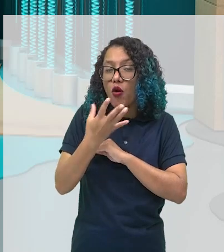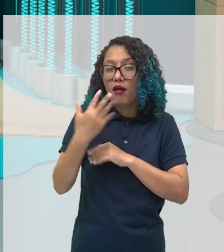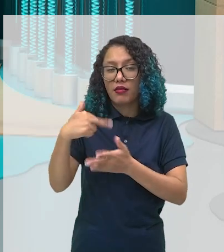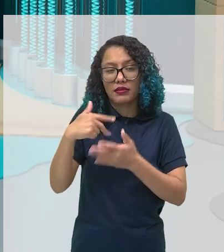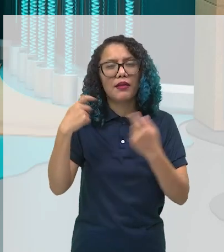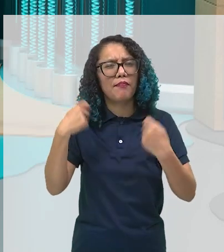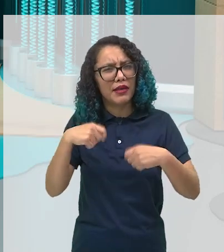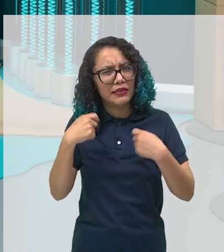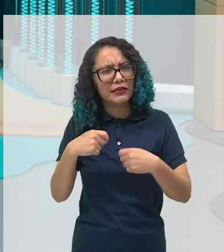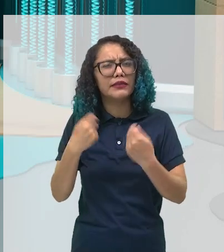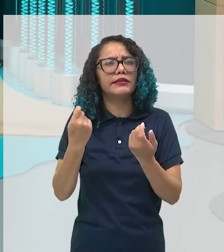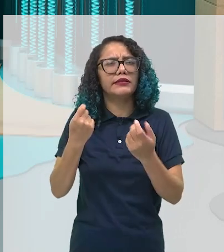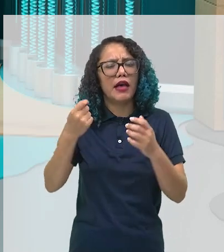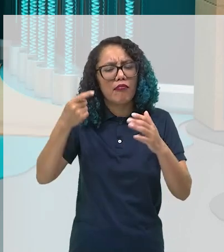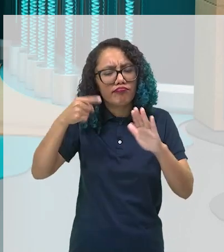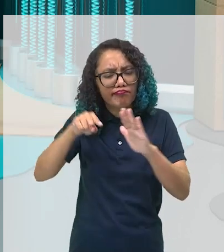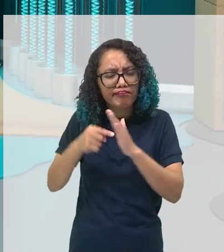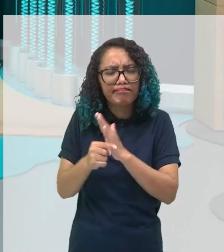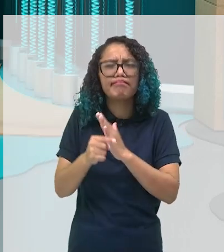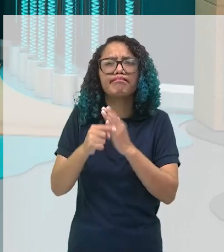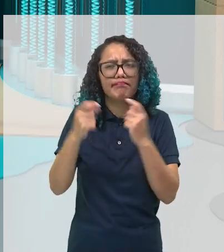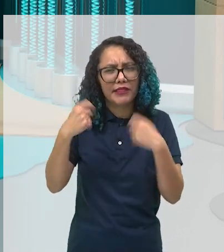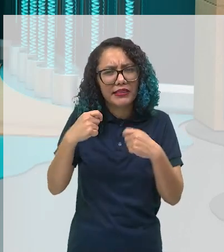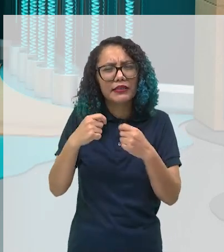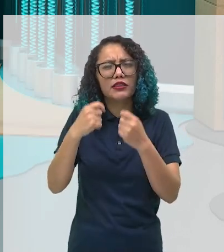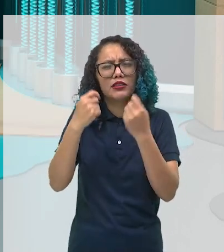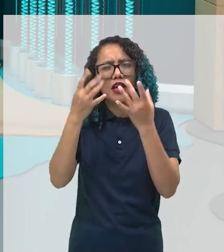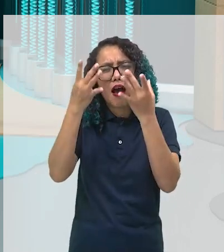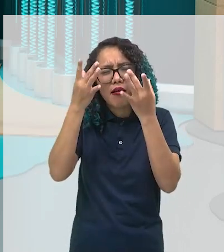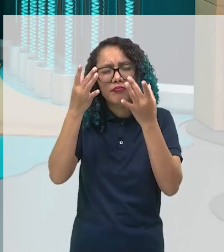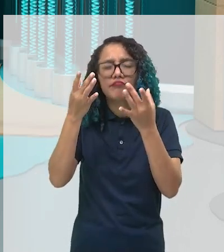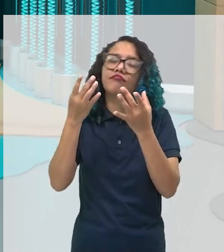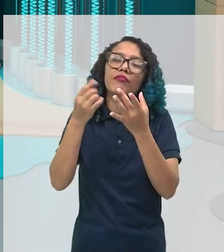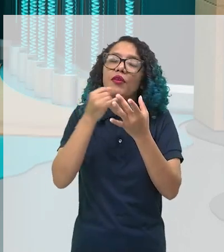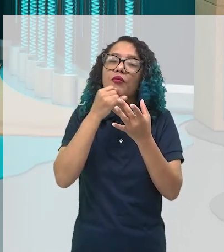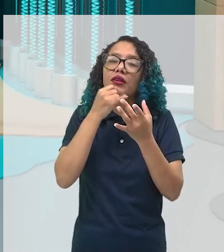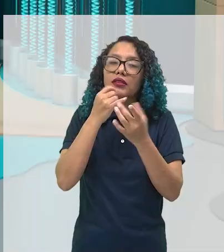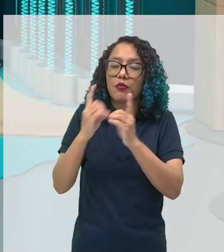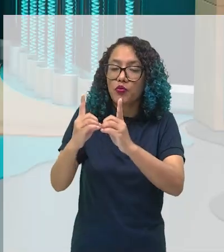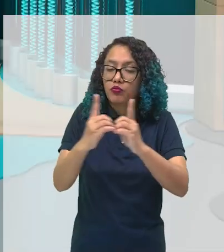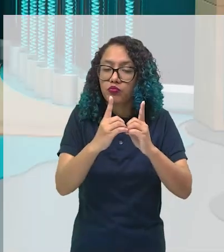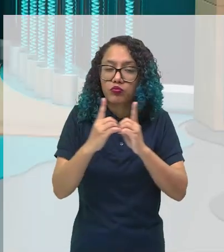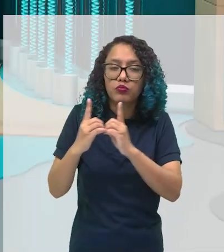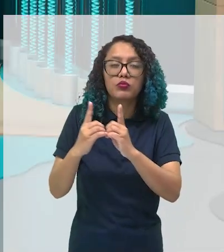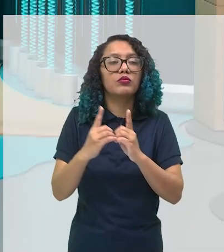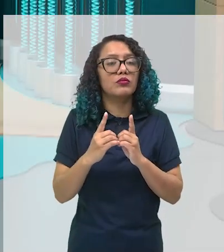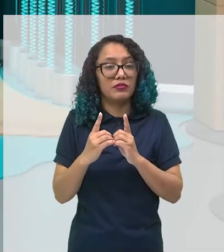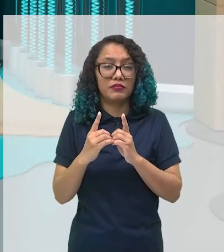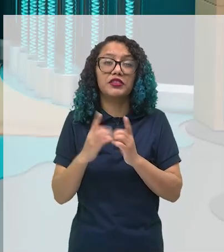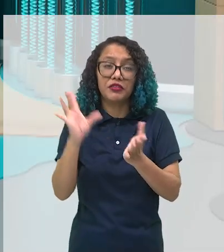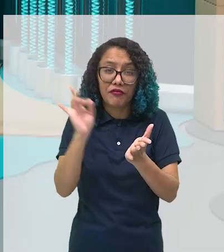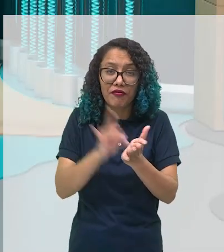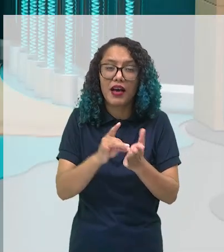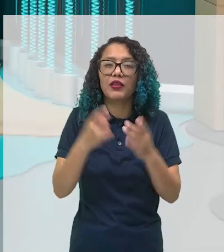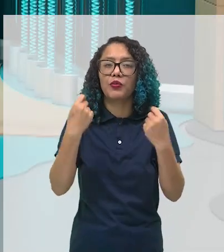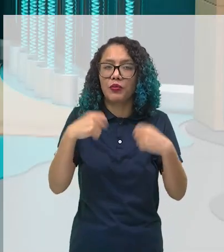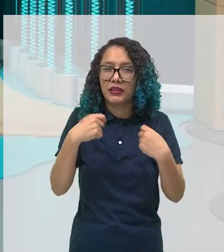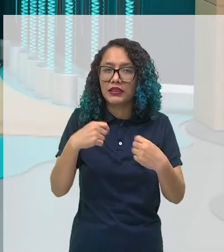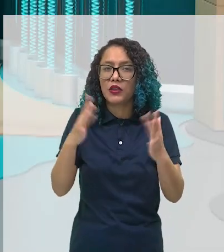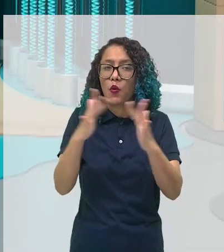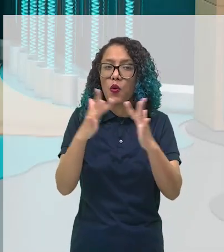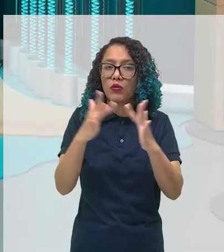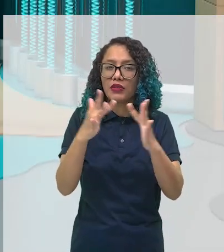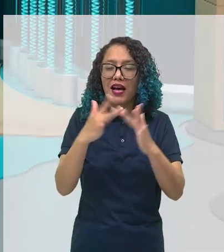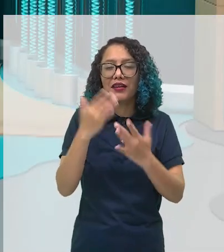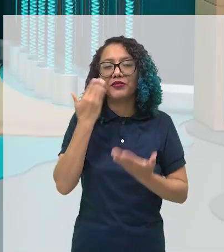tem essa questão da conexão com o parceiro. A conexão é dada por meio mesmo de um toque sincero com o